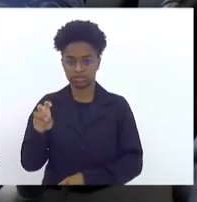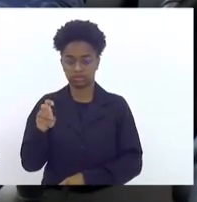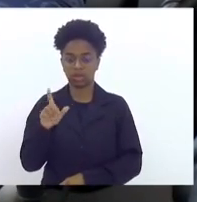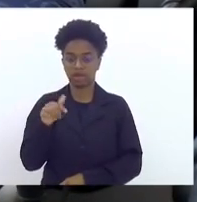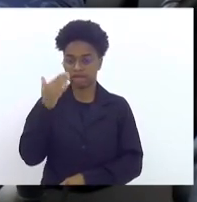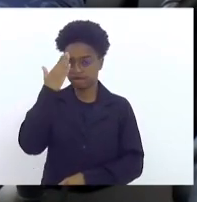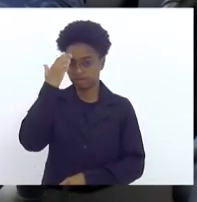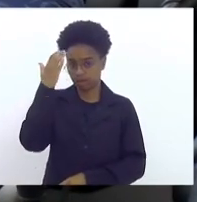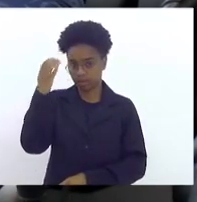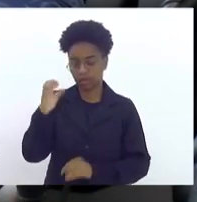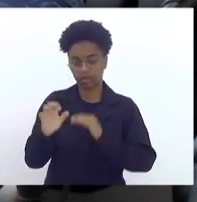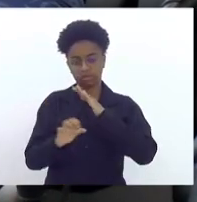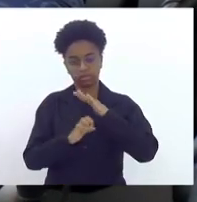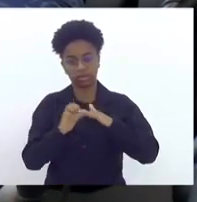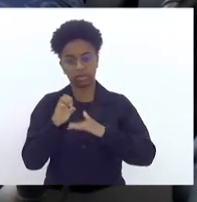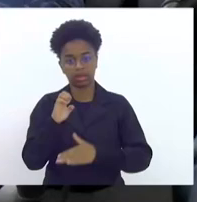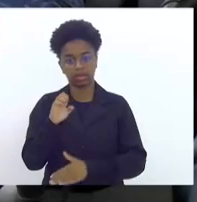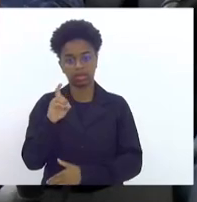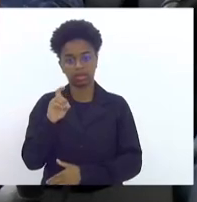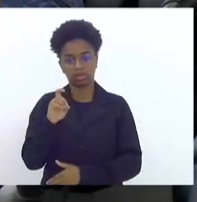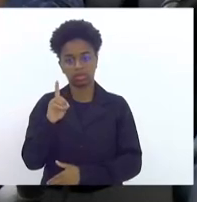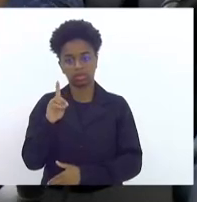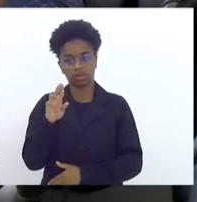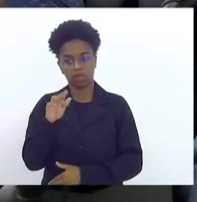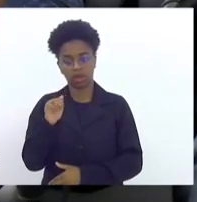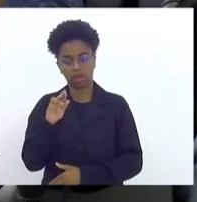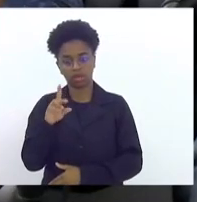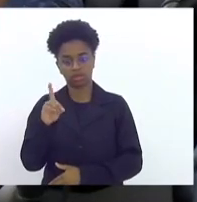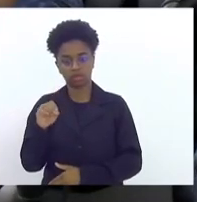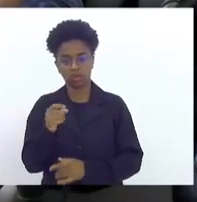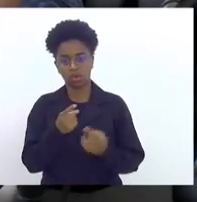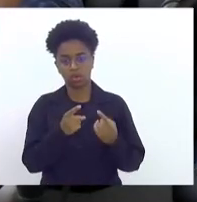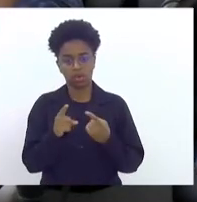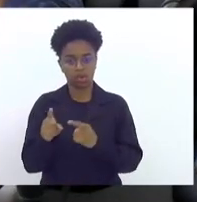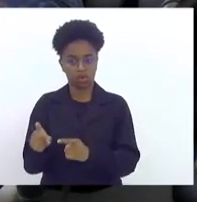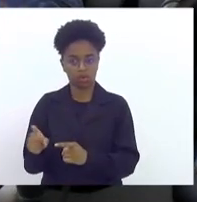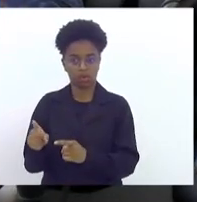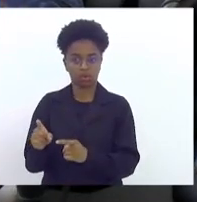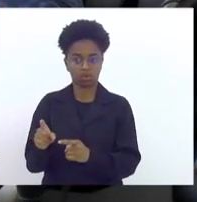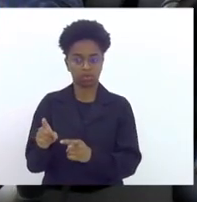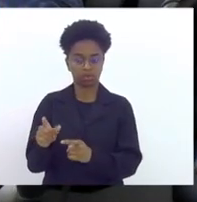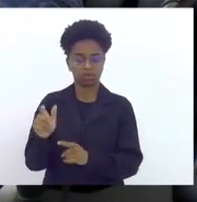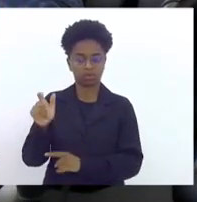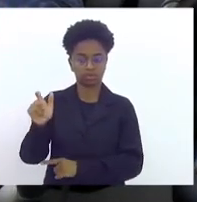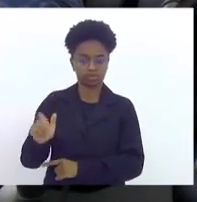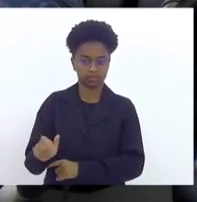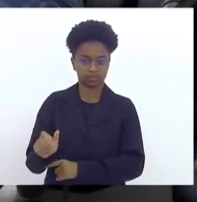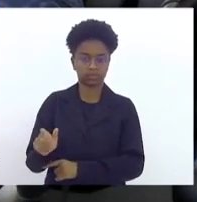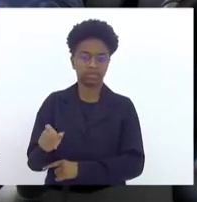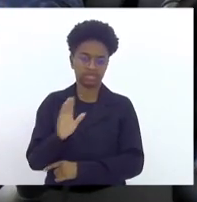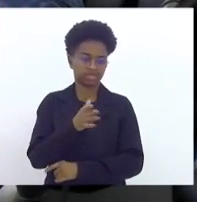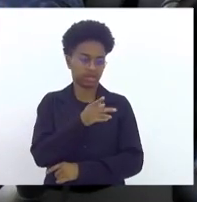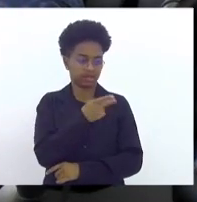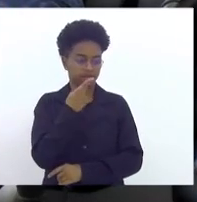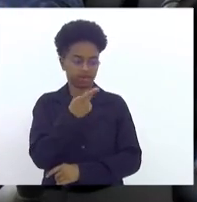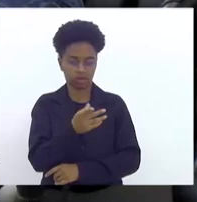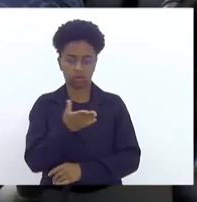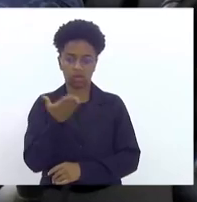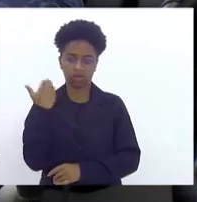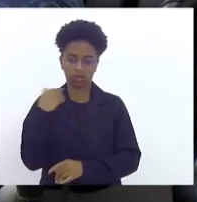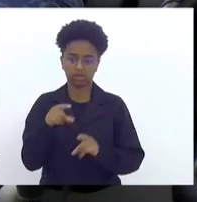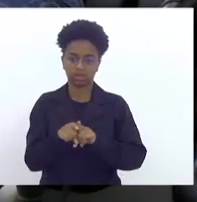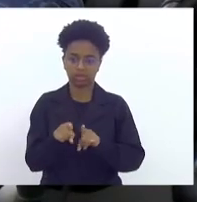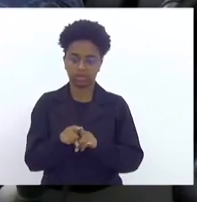famoso a empresário Eduardo contra a jornalista Rose foi com a própria Doutora Carla Araújo falou é uma coisa